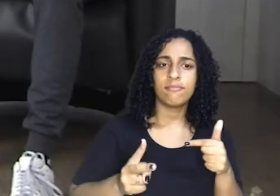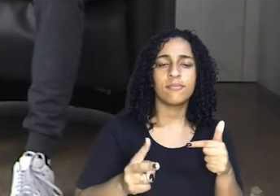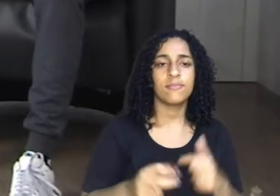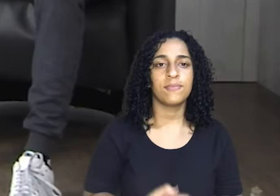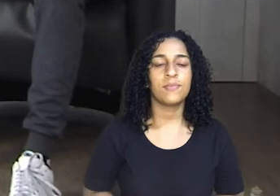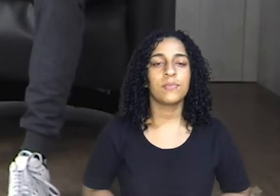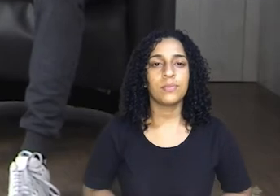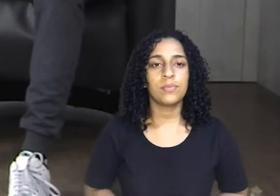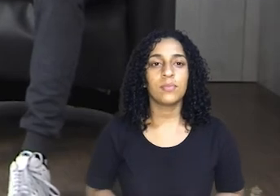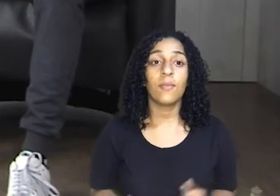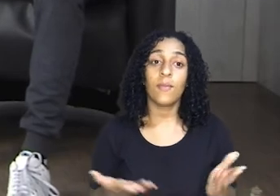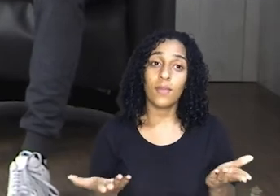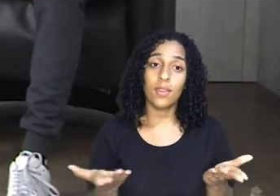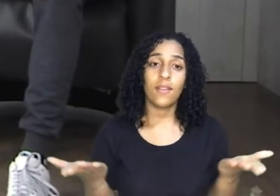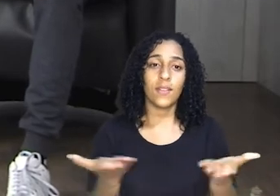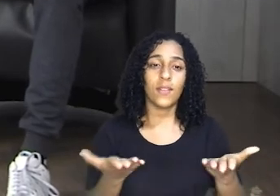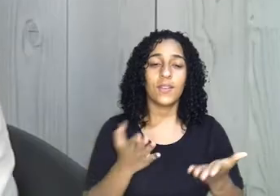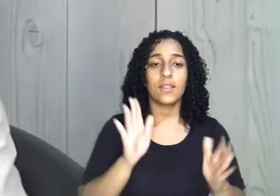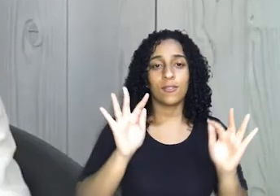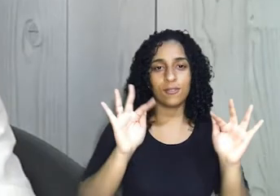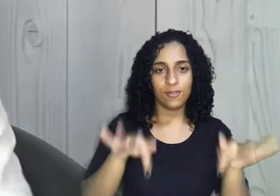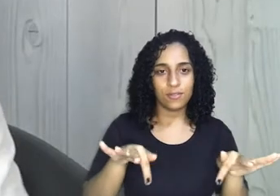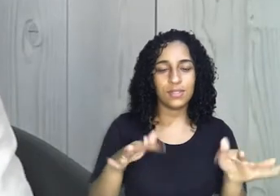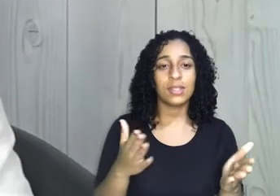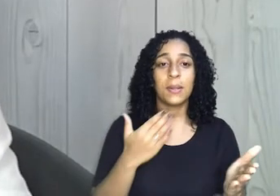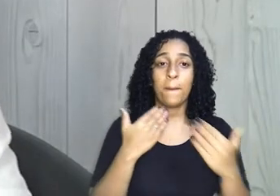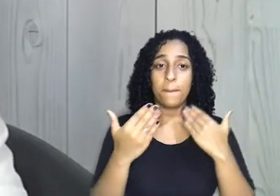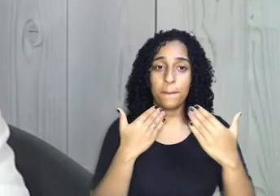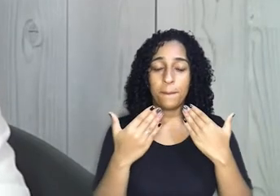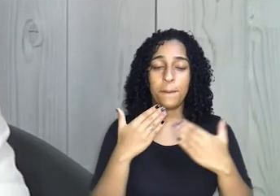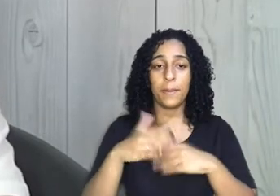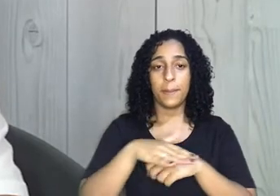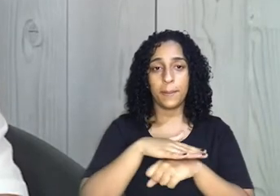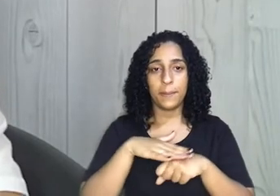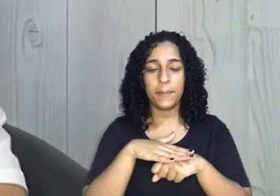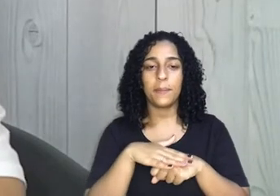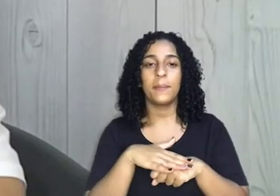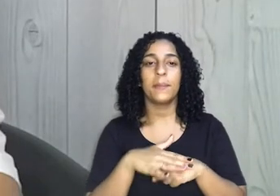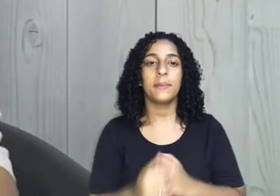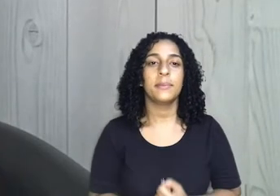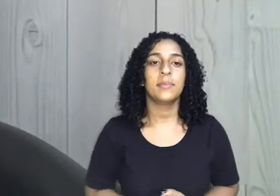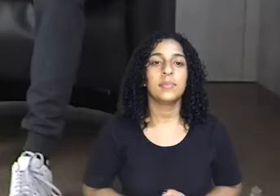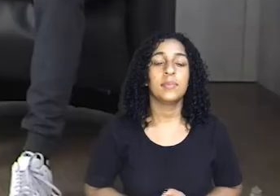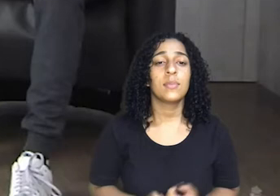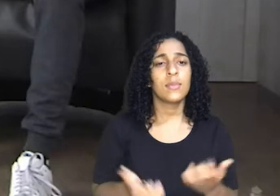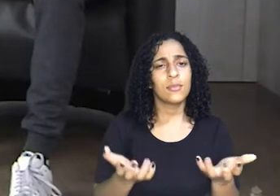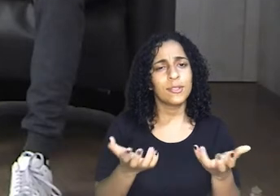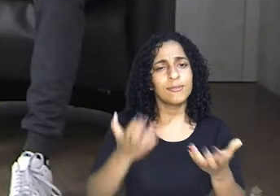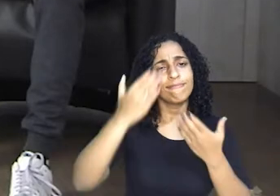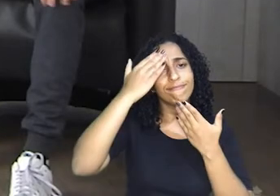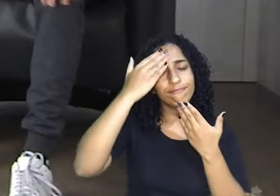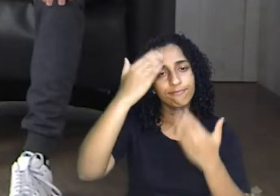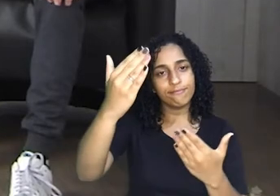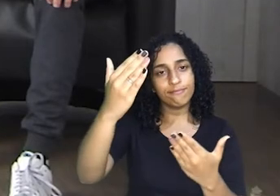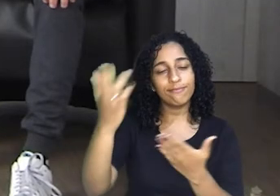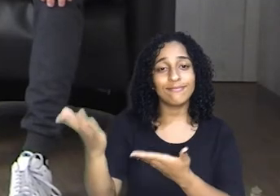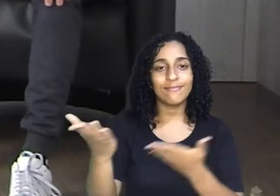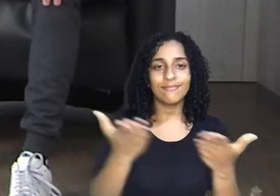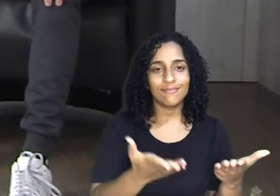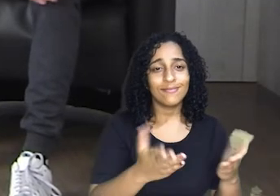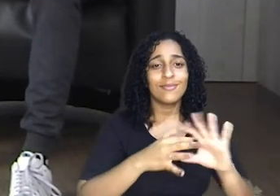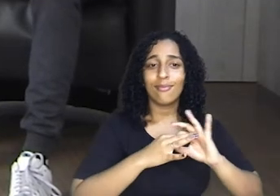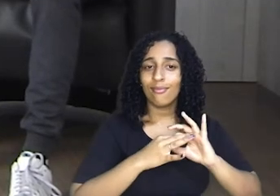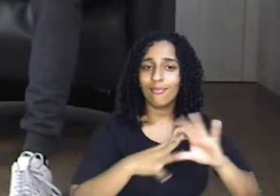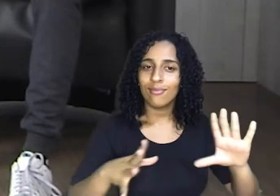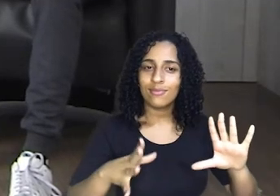com é bom chegamos ao final aqui do nosso papo né e eu queria agradecer a sua